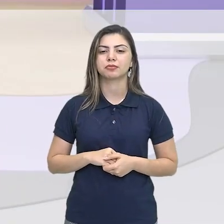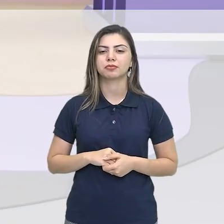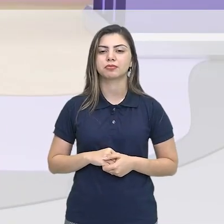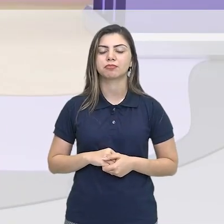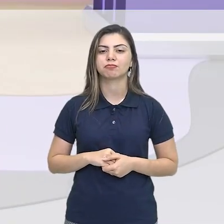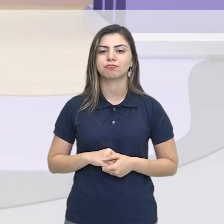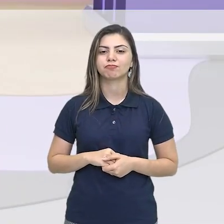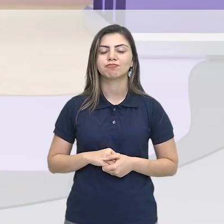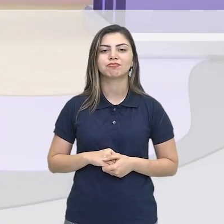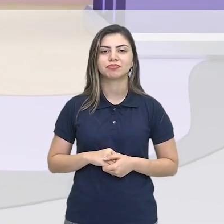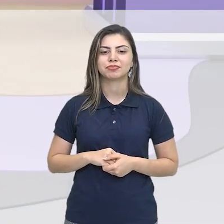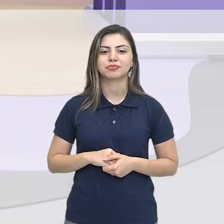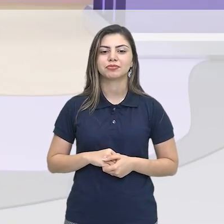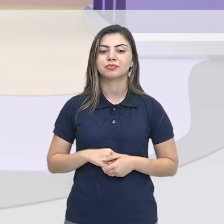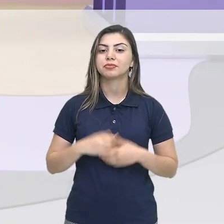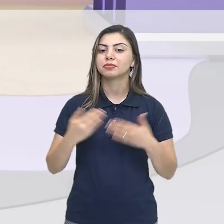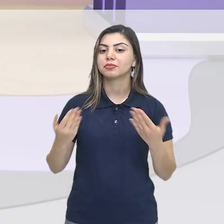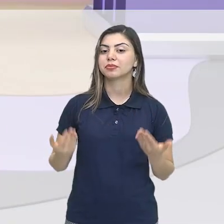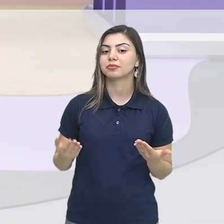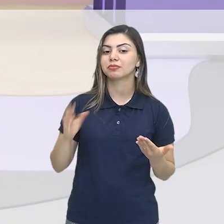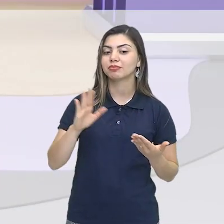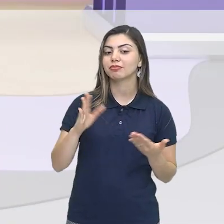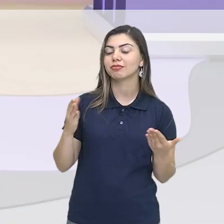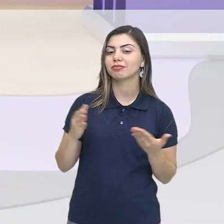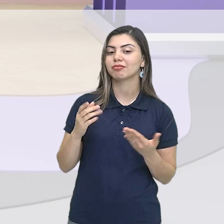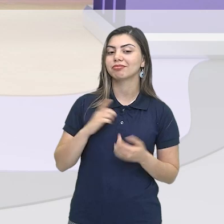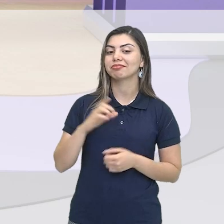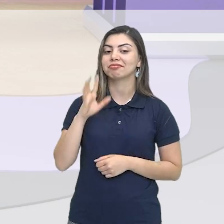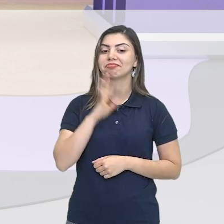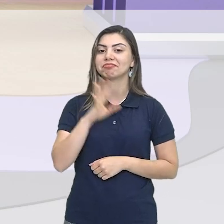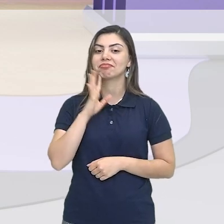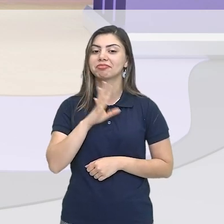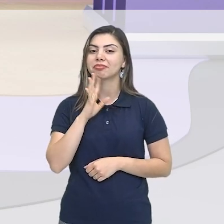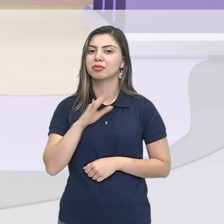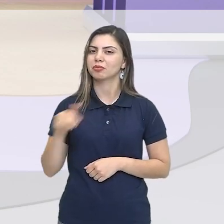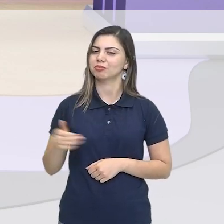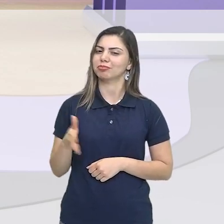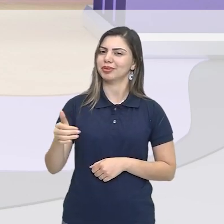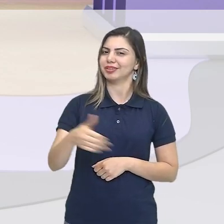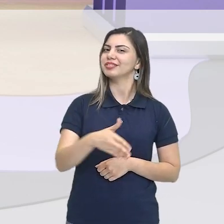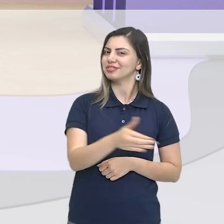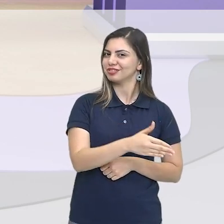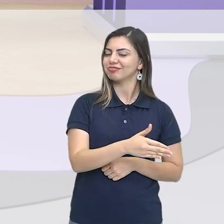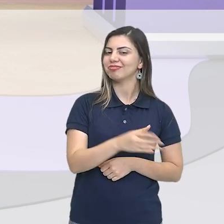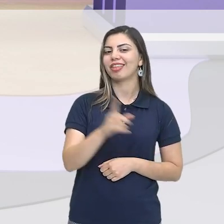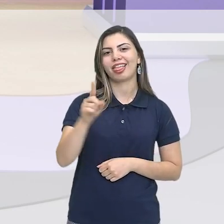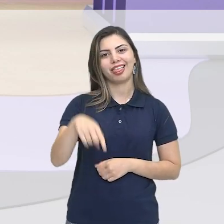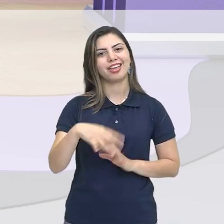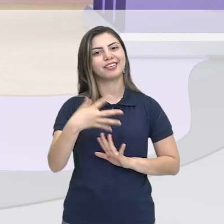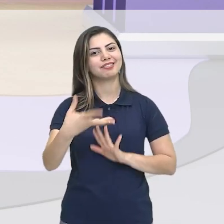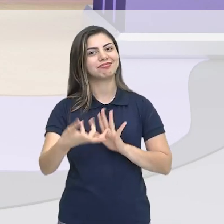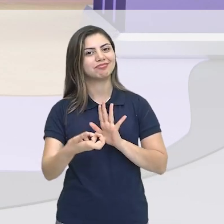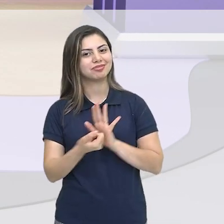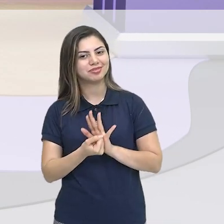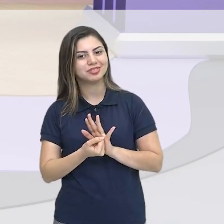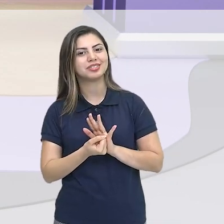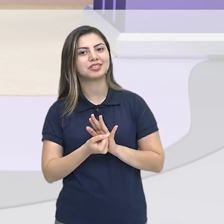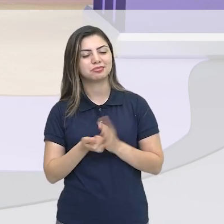Nós temos agora símbolo muito legal que é o peixe, também um símbolo do